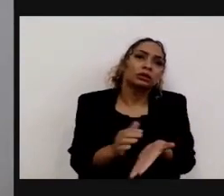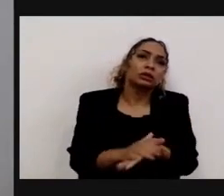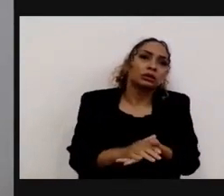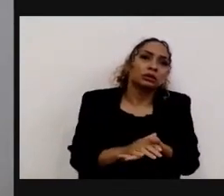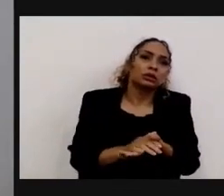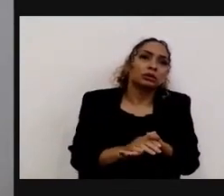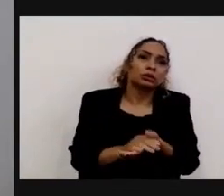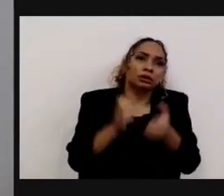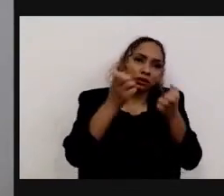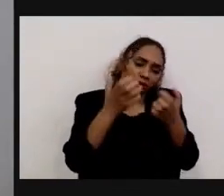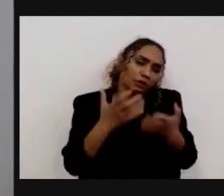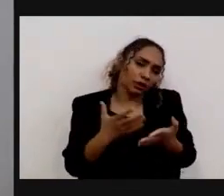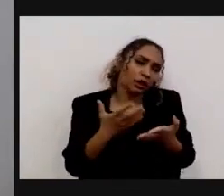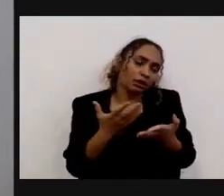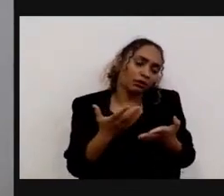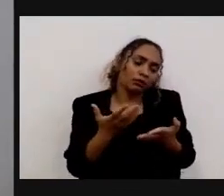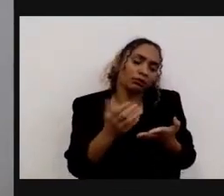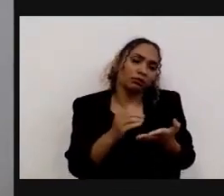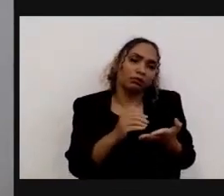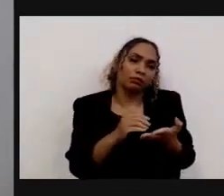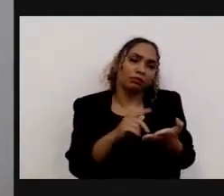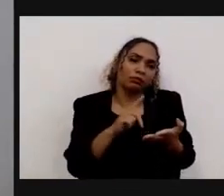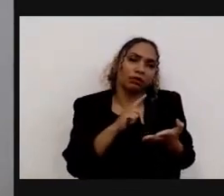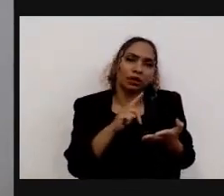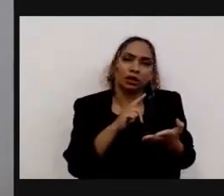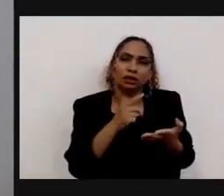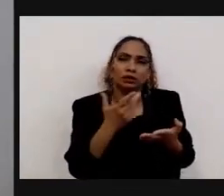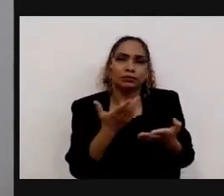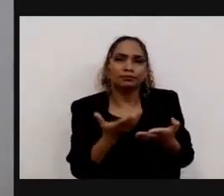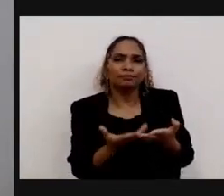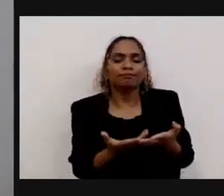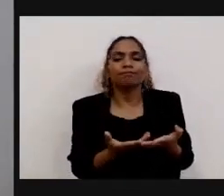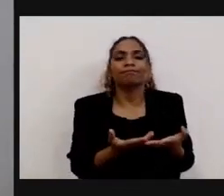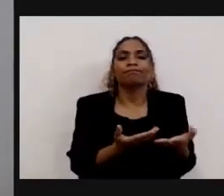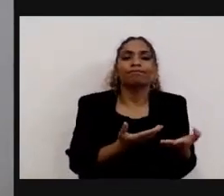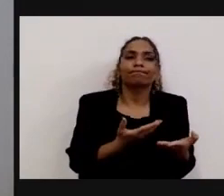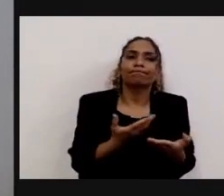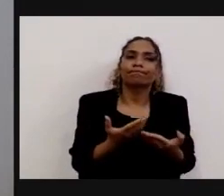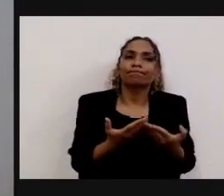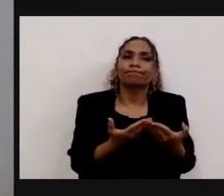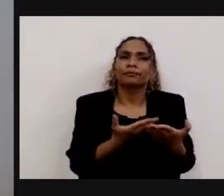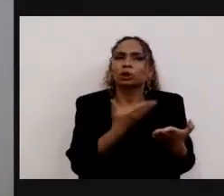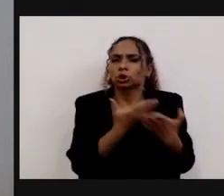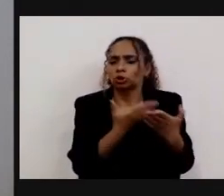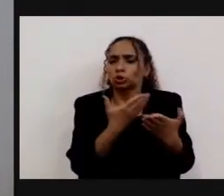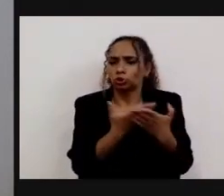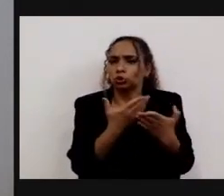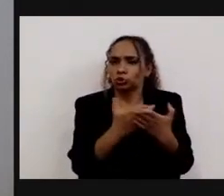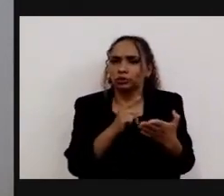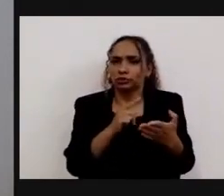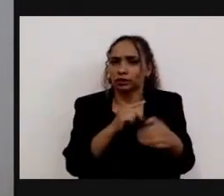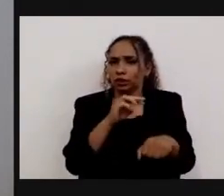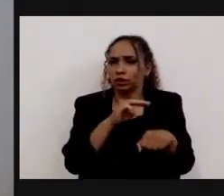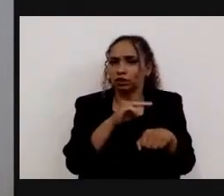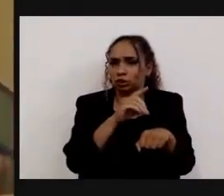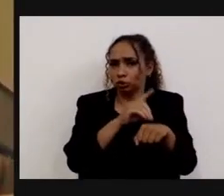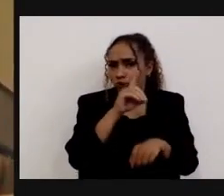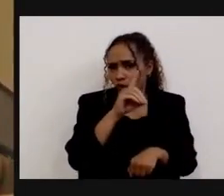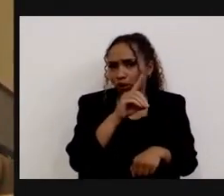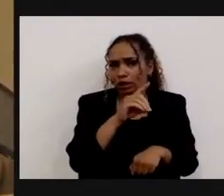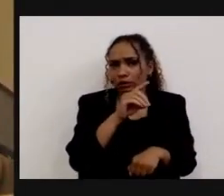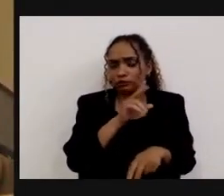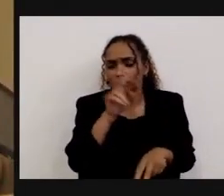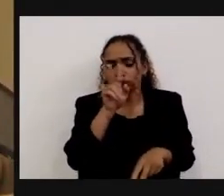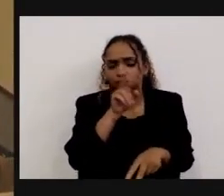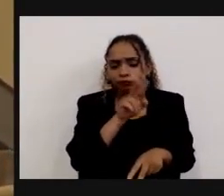eu queria dizer que existe muito o estudo que eu fiz no meu doutorado eu fiz